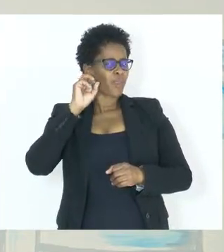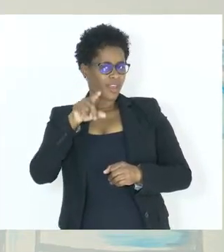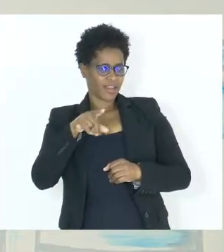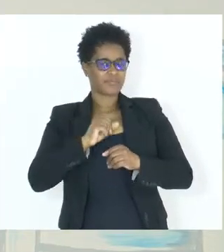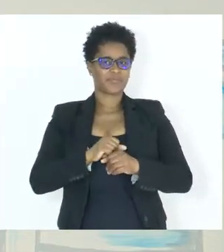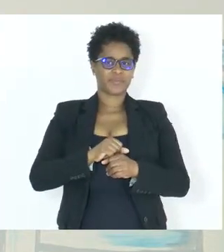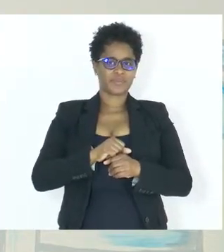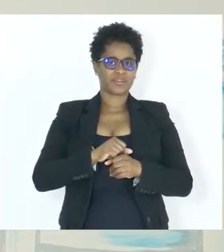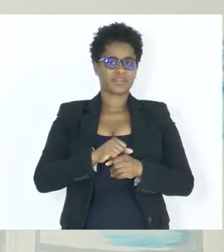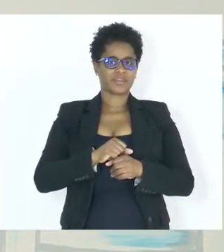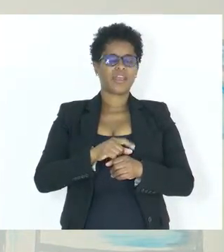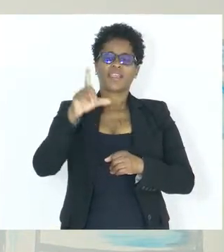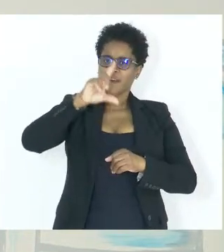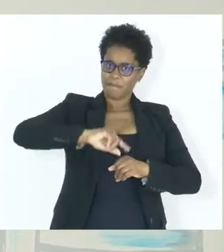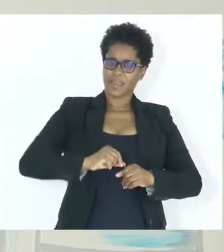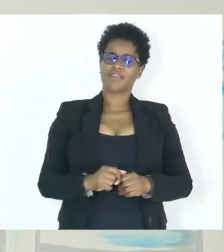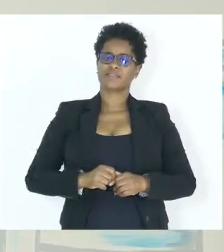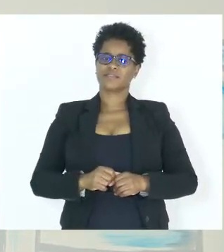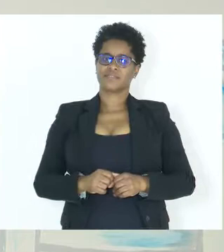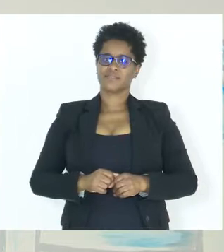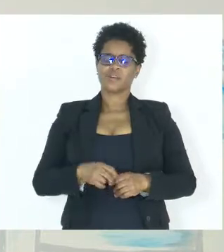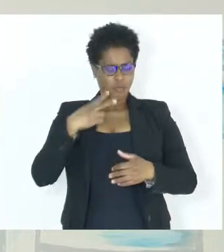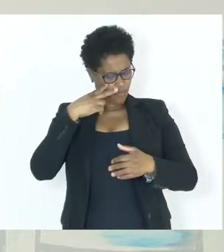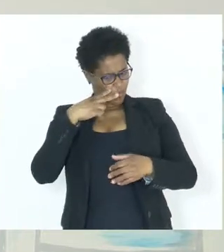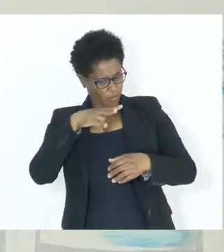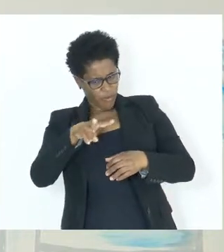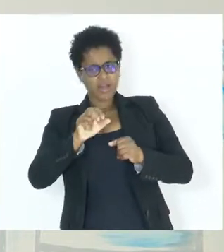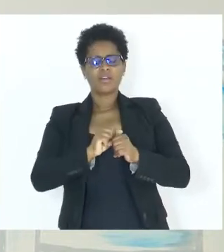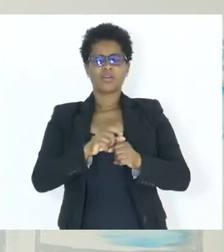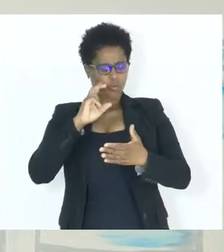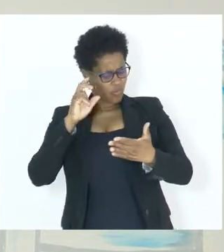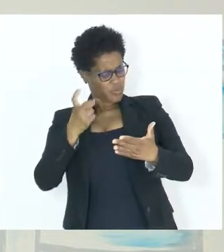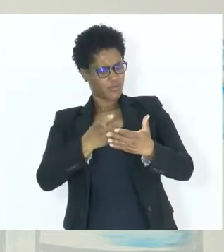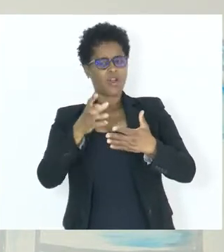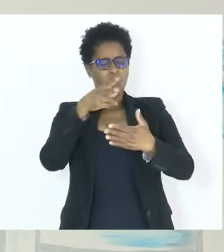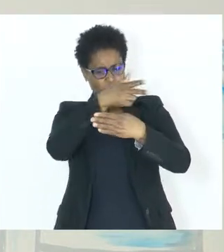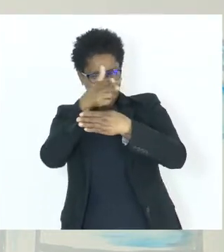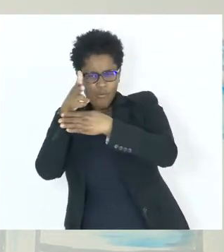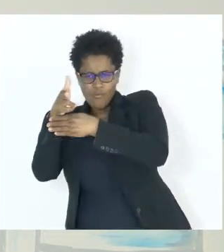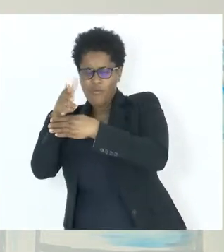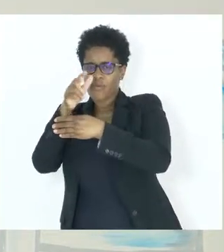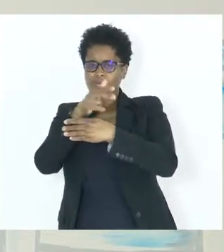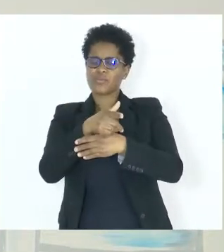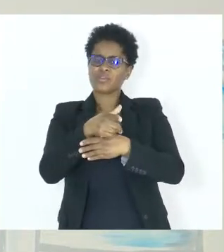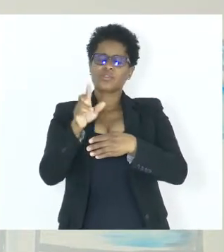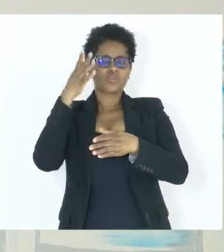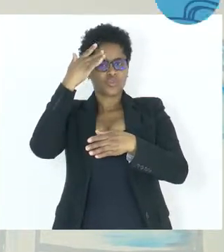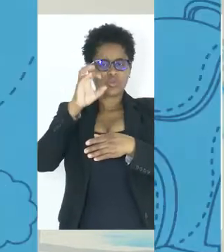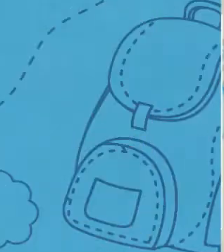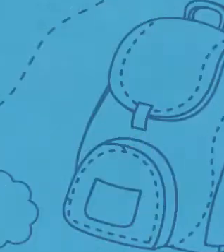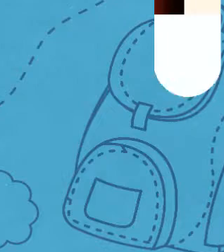escutar e também observar o nosso vídeo sobre os números